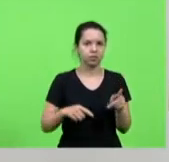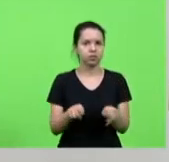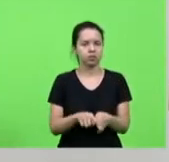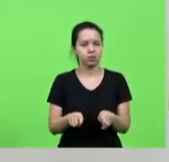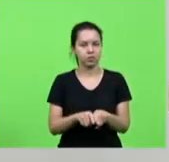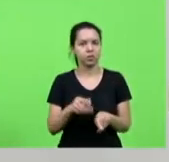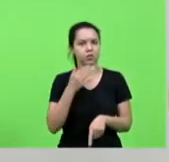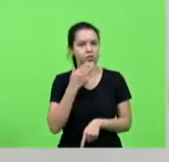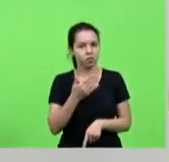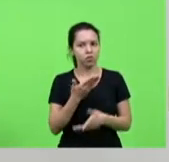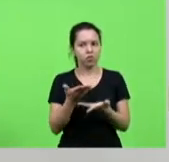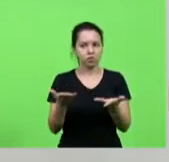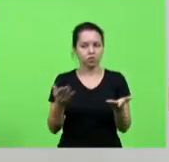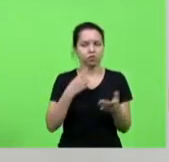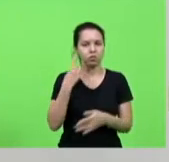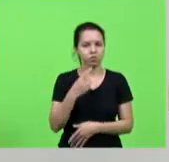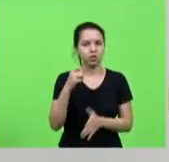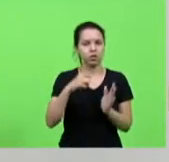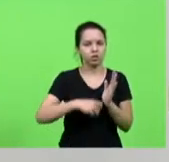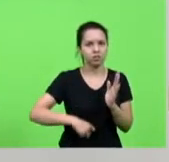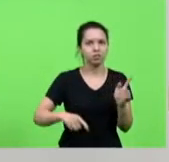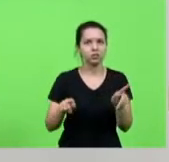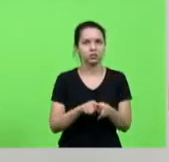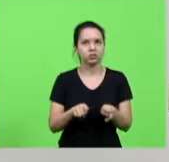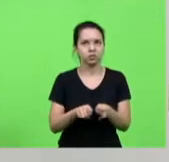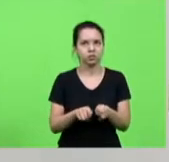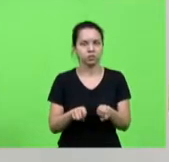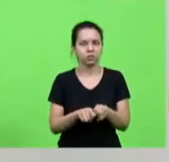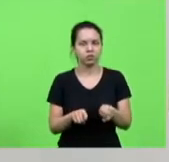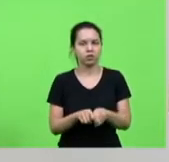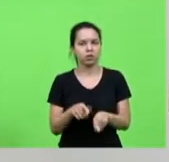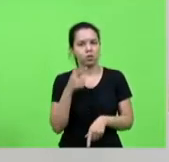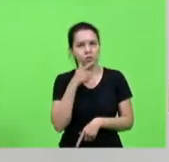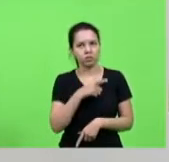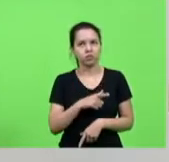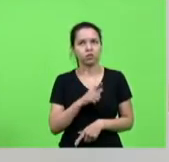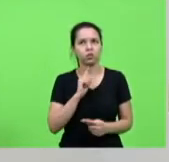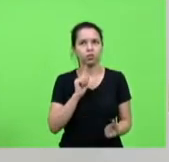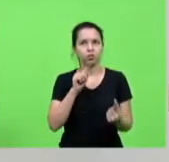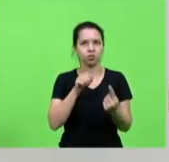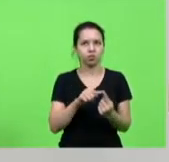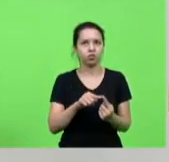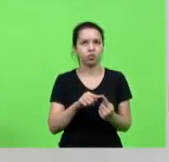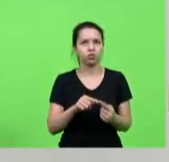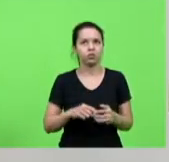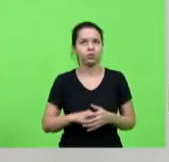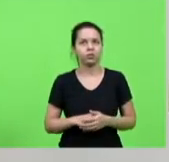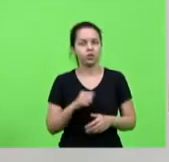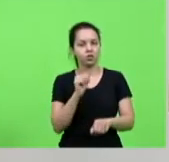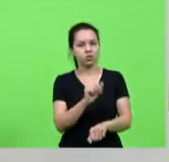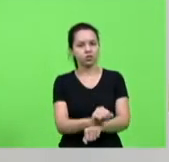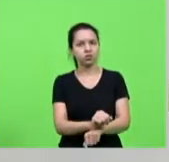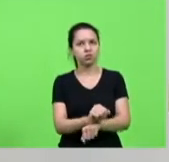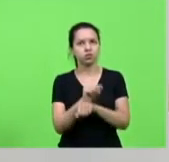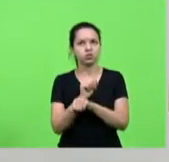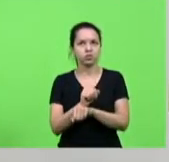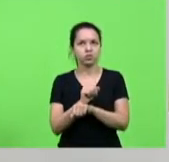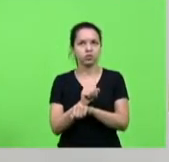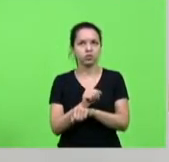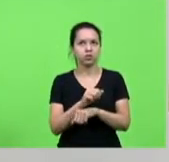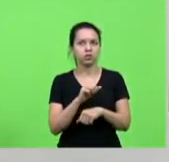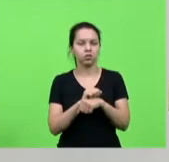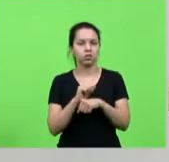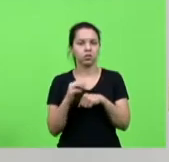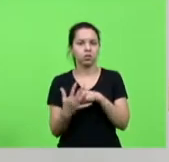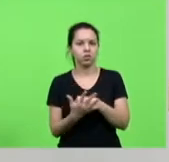deputados que assinem isso, que ele consiga atingir o seu objetivo, que é de a gente suspender o corona férias,